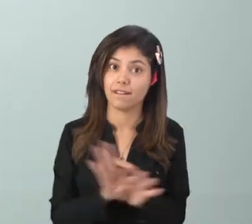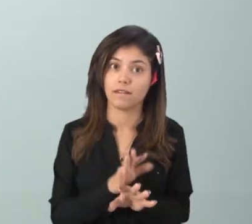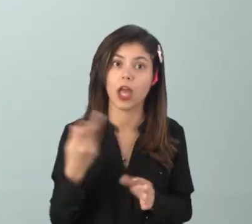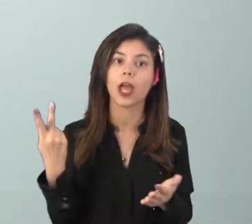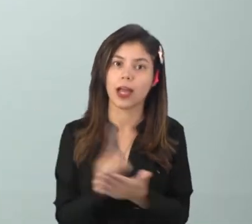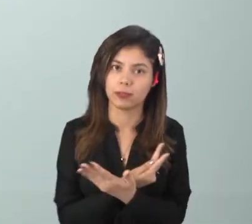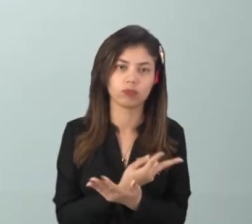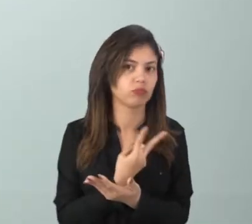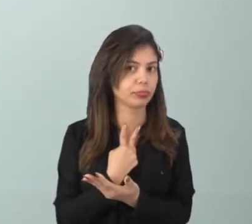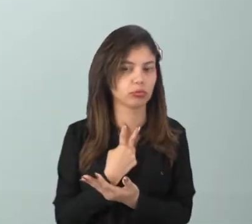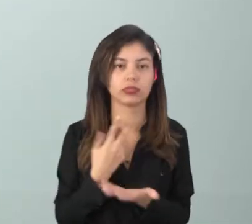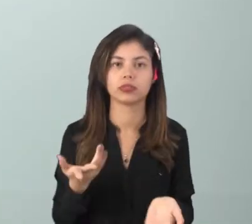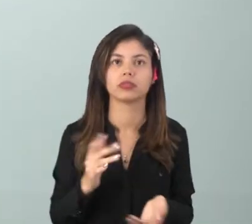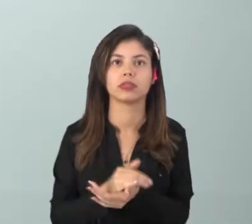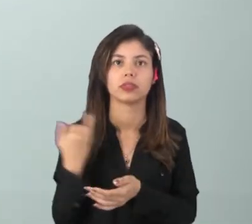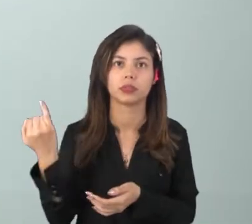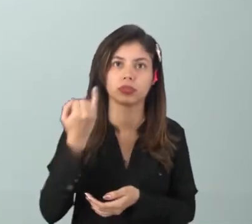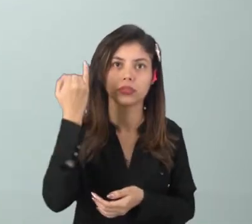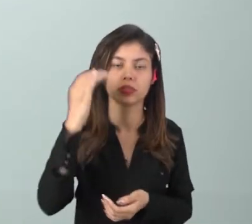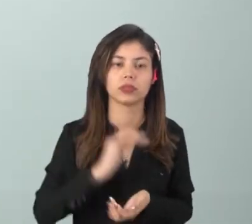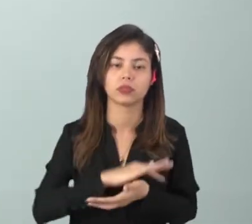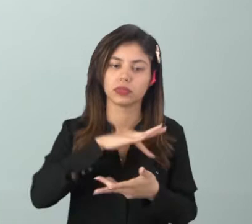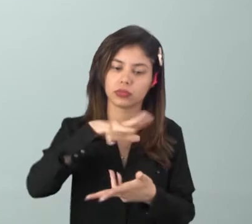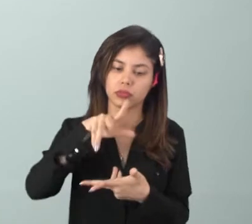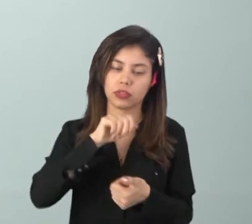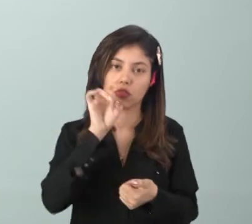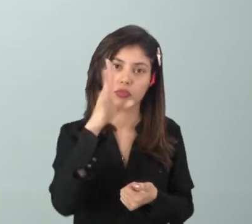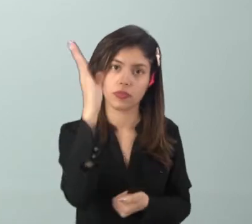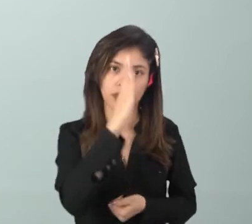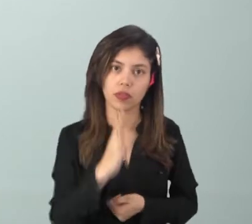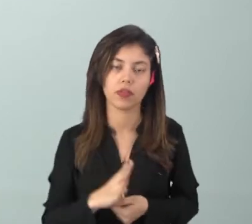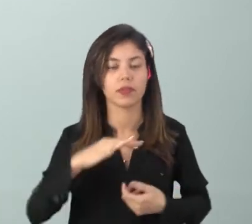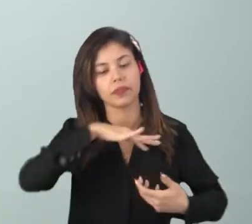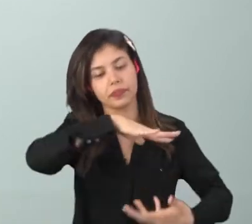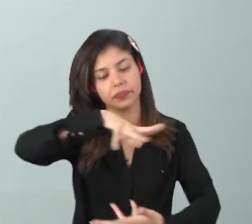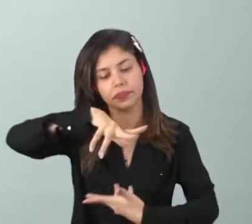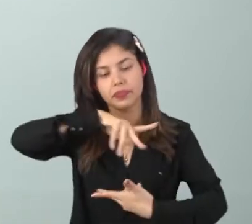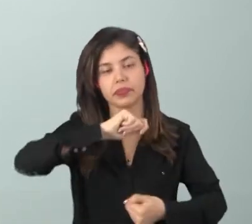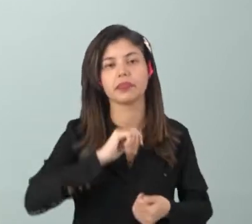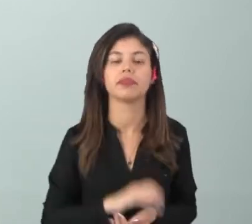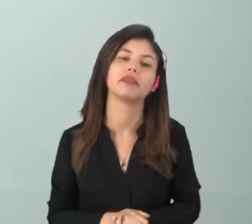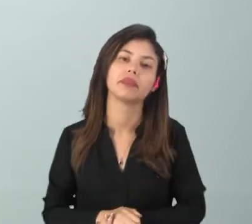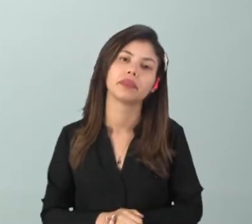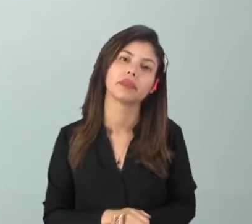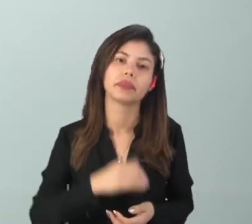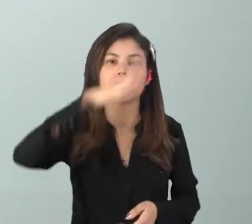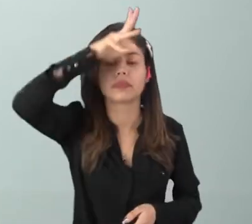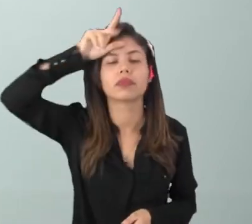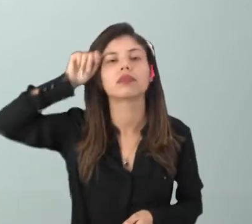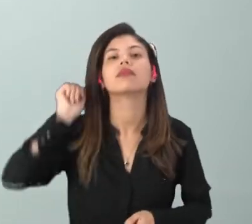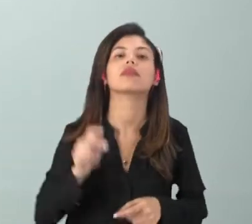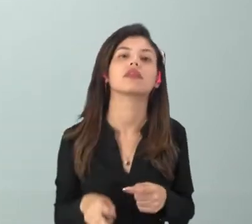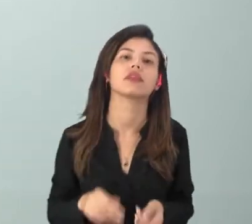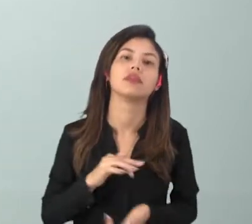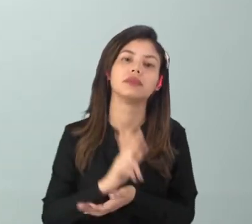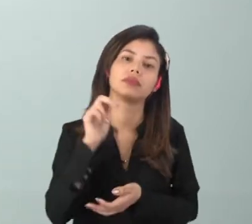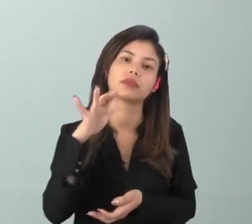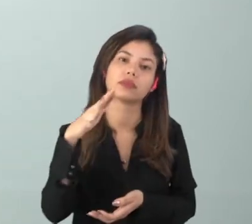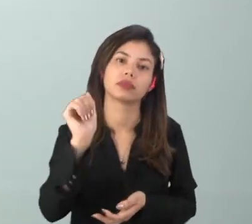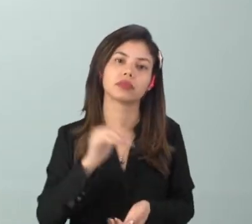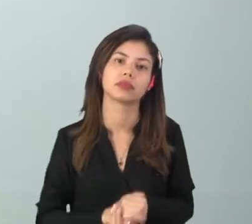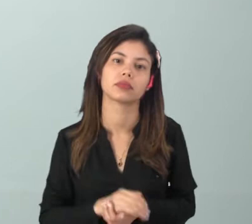Então, esse bioma que é tão importante, né, para o mundo, não é só para o Brasil, ele é importante para o mundo, porque a Amazônia ela também funciona ali como